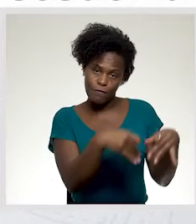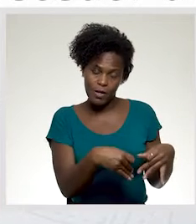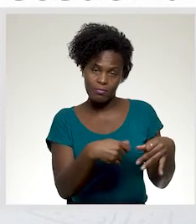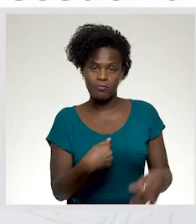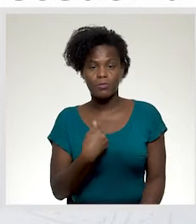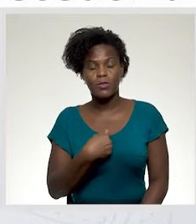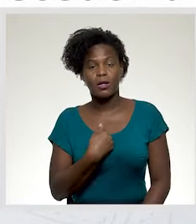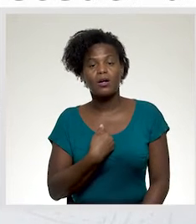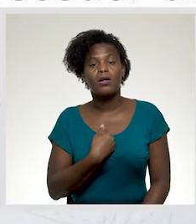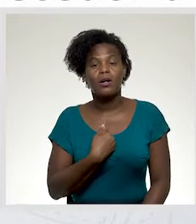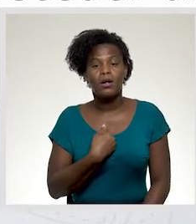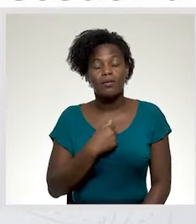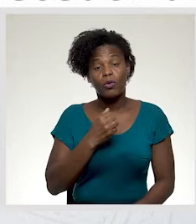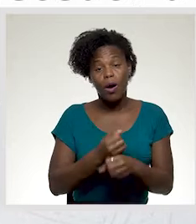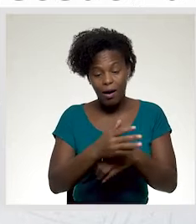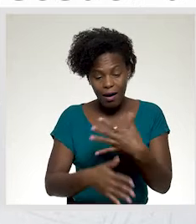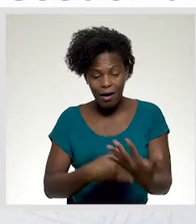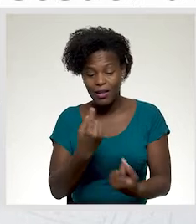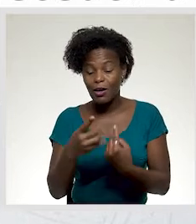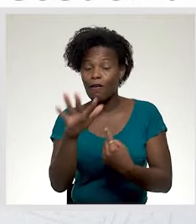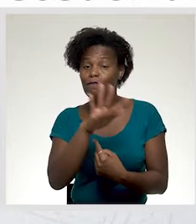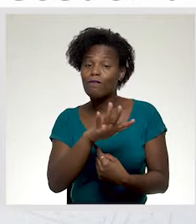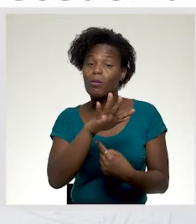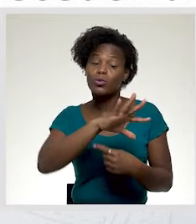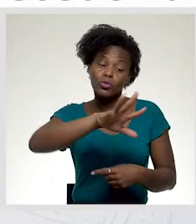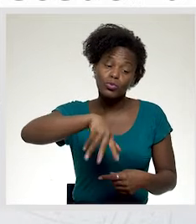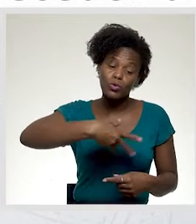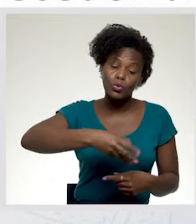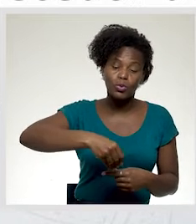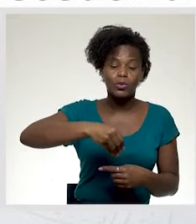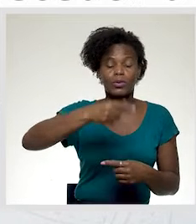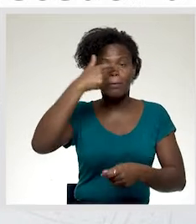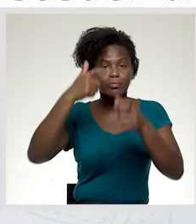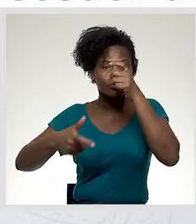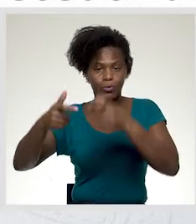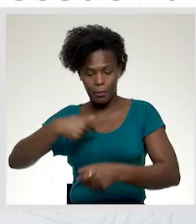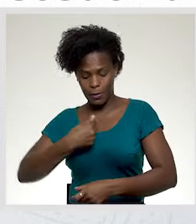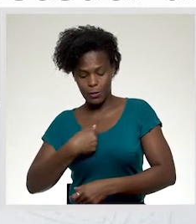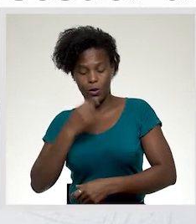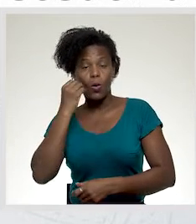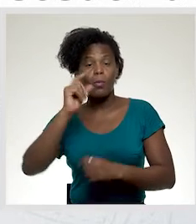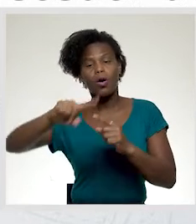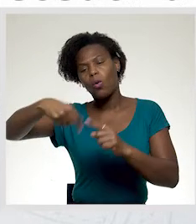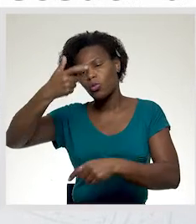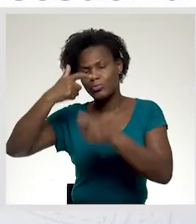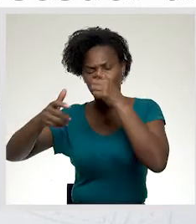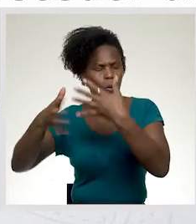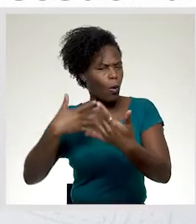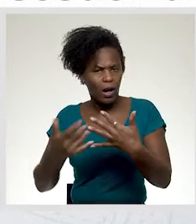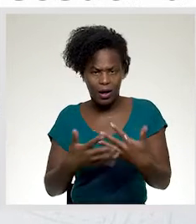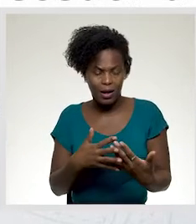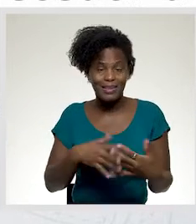si mesmo. Age de tal maneira que uses a humanidade tanto na tua pessoa como na pessoa de qualquer